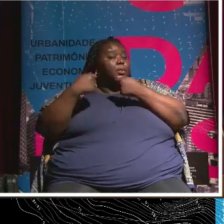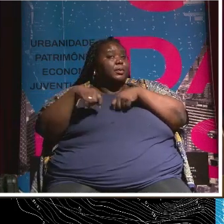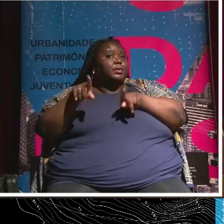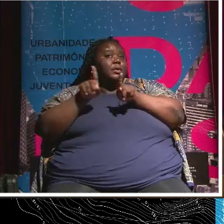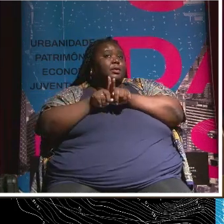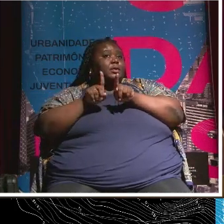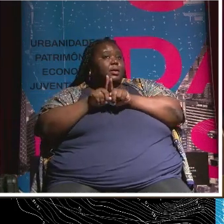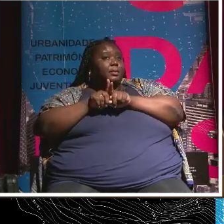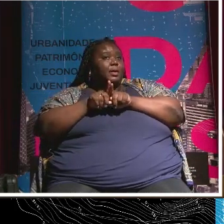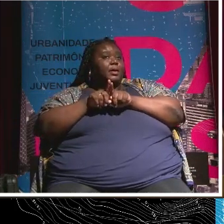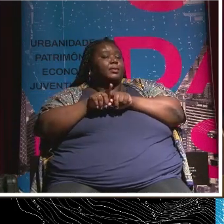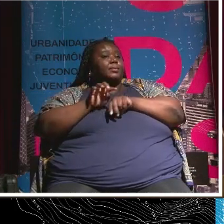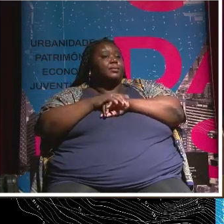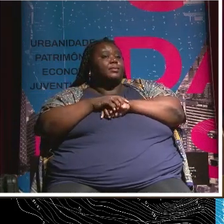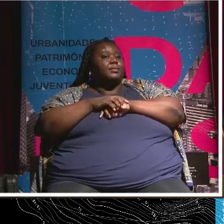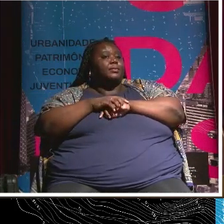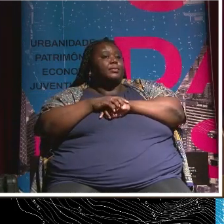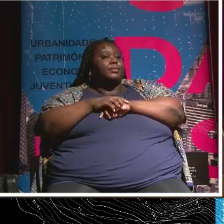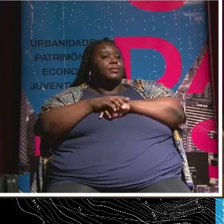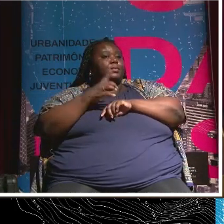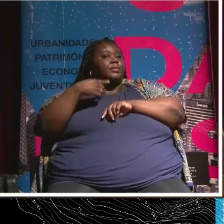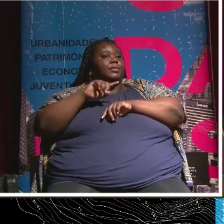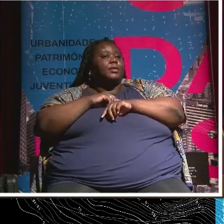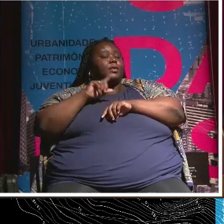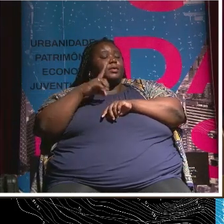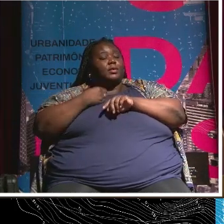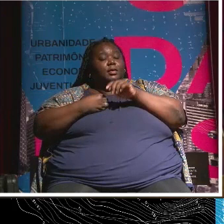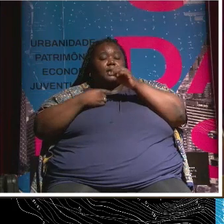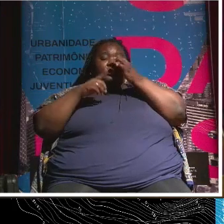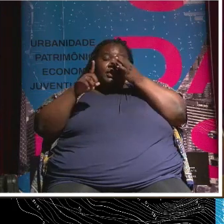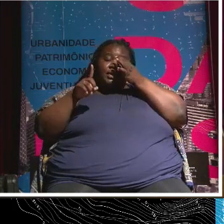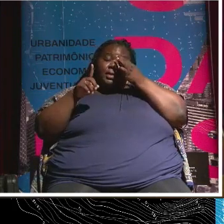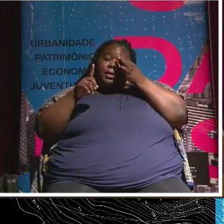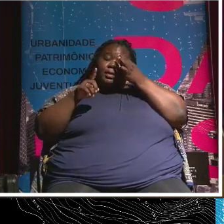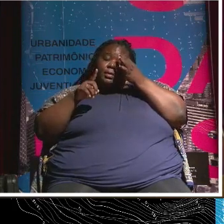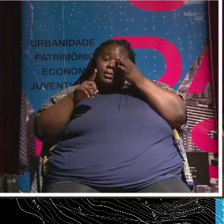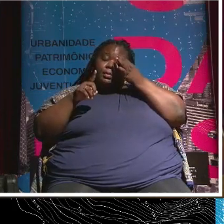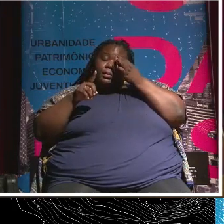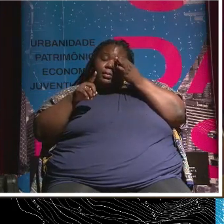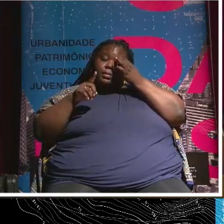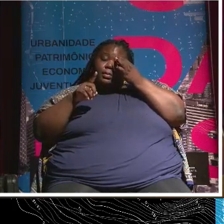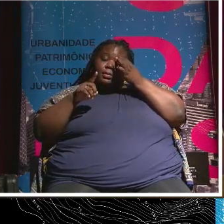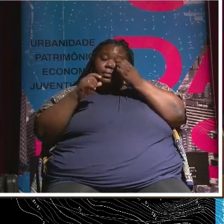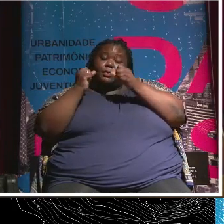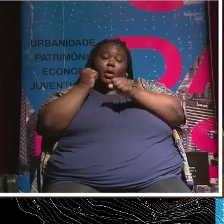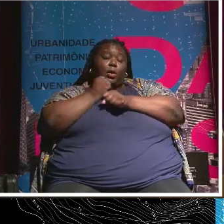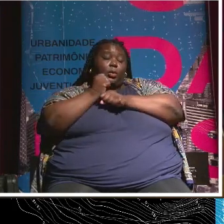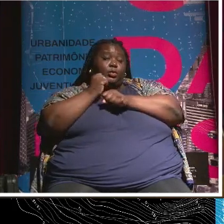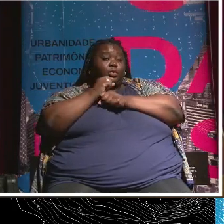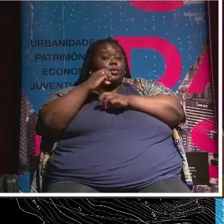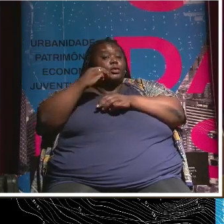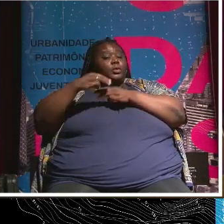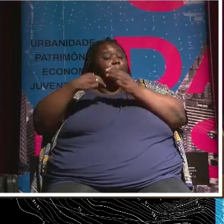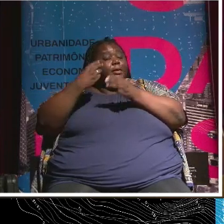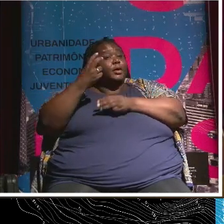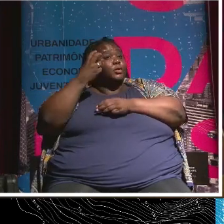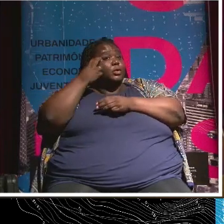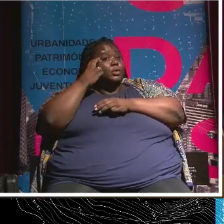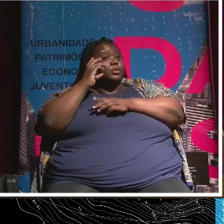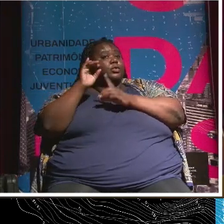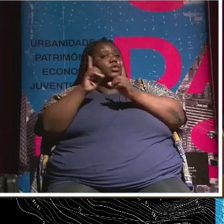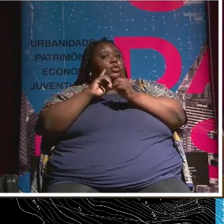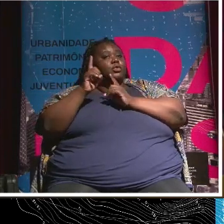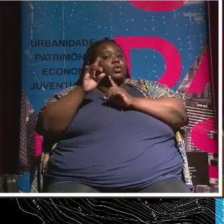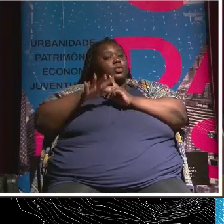por esta questão. E a gente está lá construindo isso no MINC e muito em diálogo com os